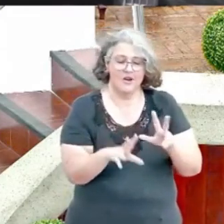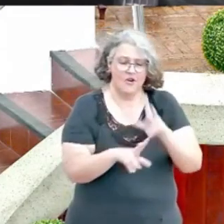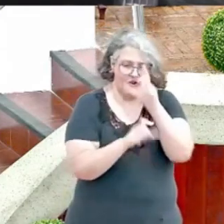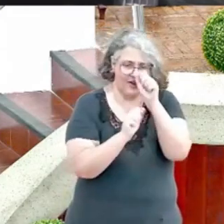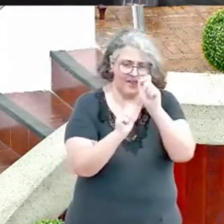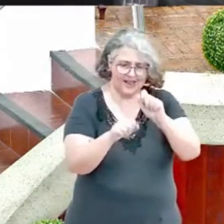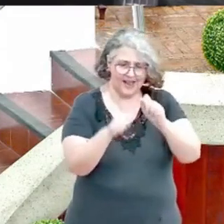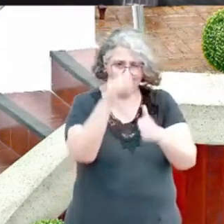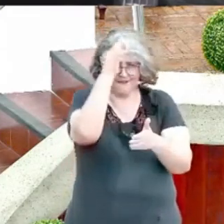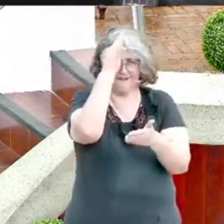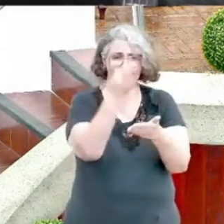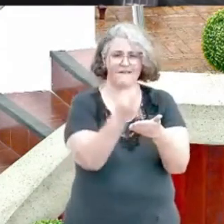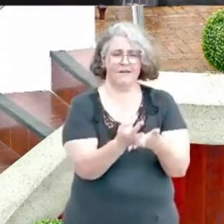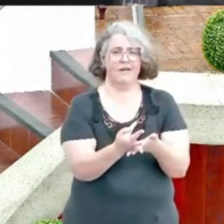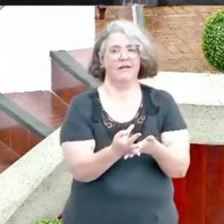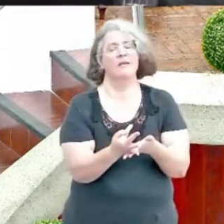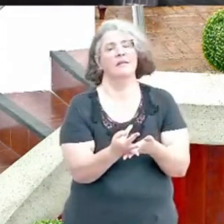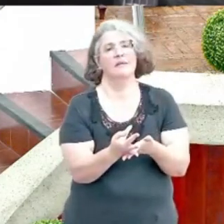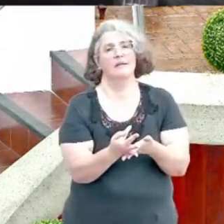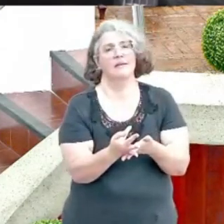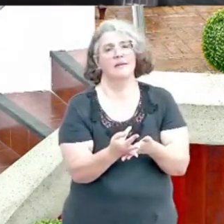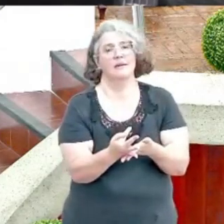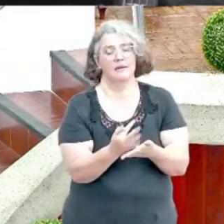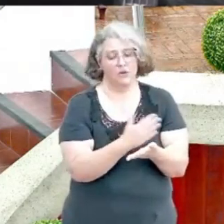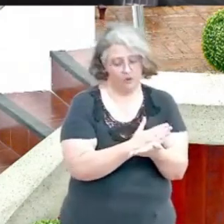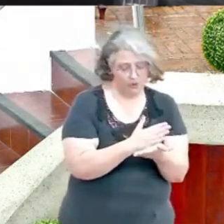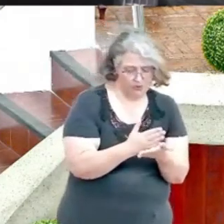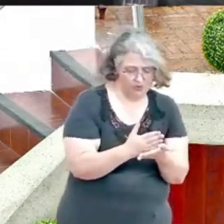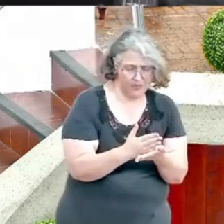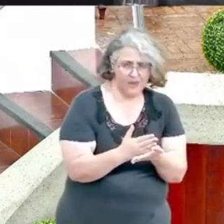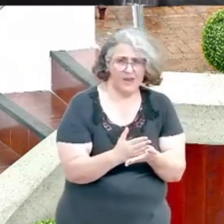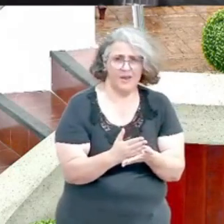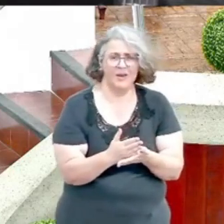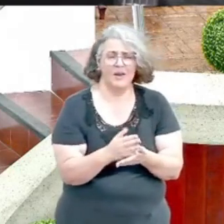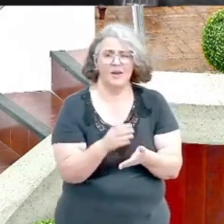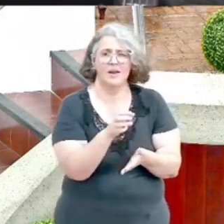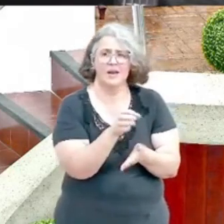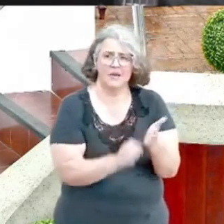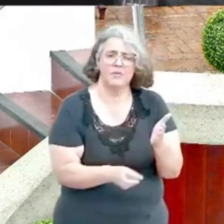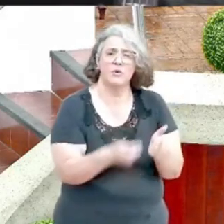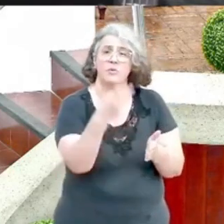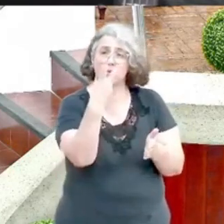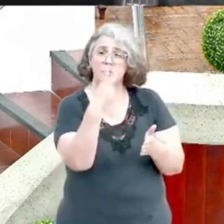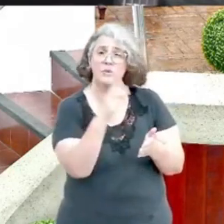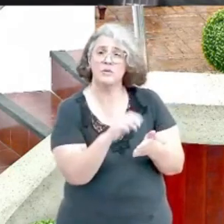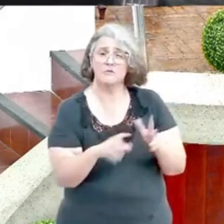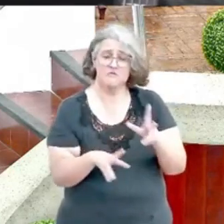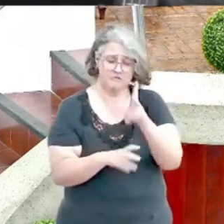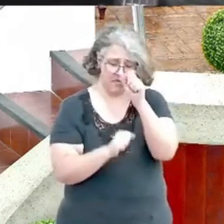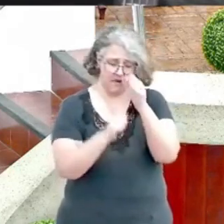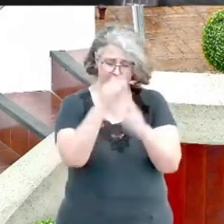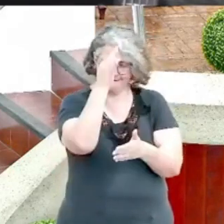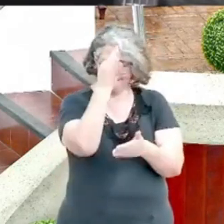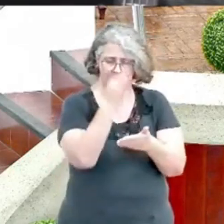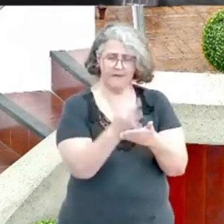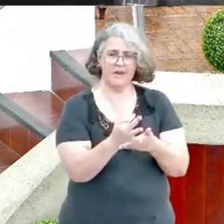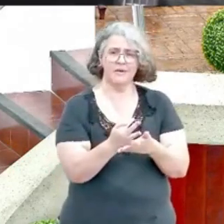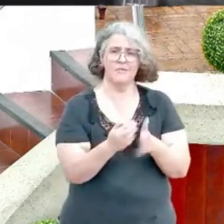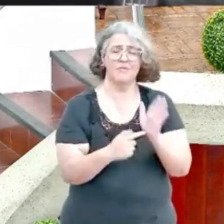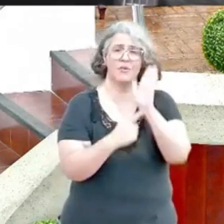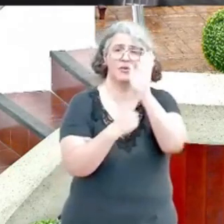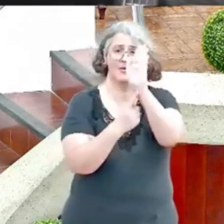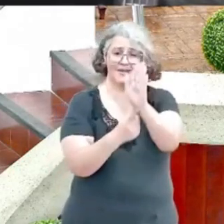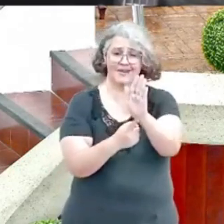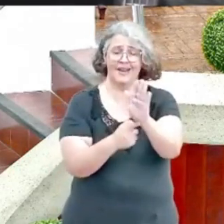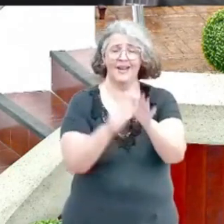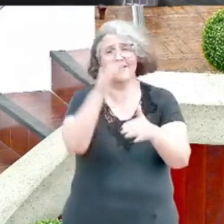da igreja. Vimos lá no começo do capítulo 2, que ele fortalece a fé da igreja, provando para eles, comprovando a eles que ele foi